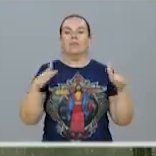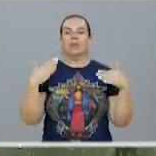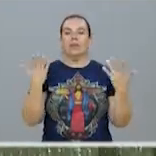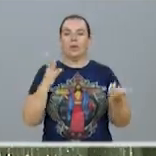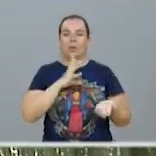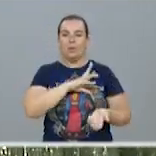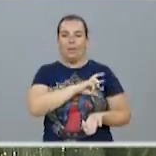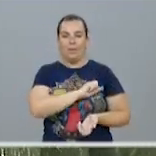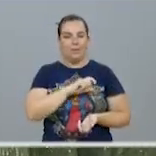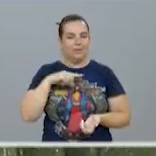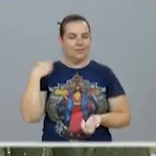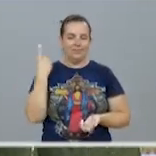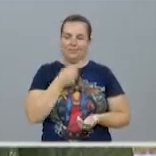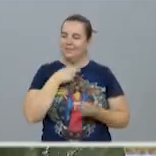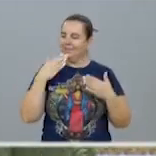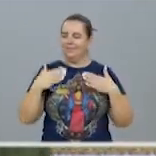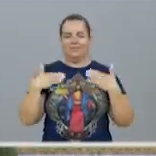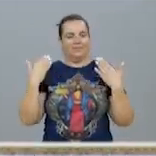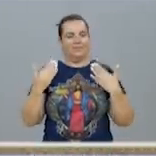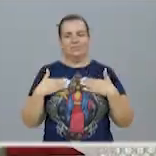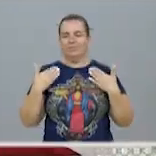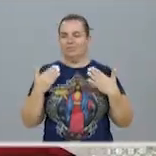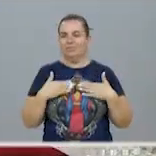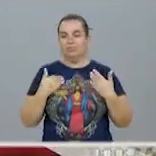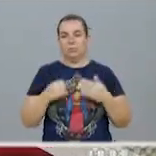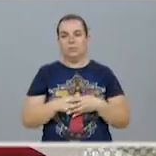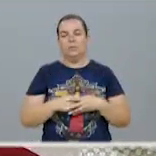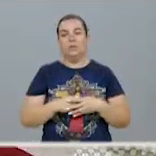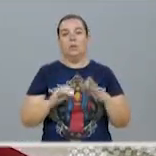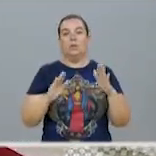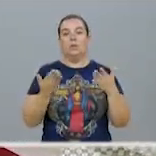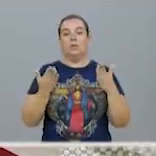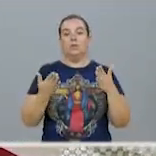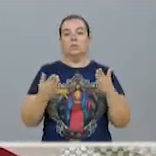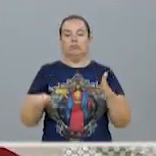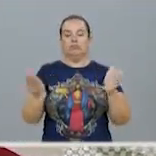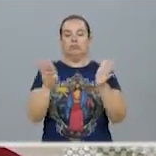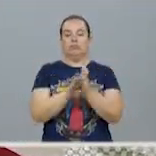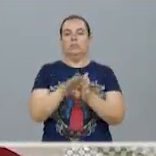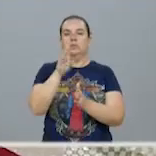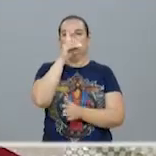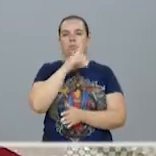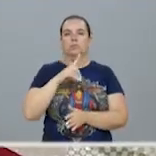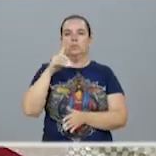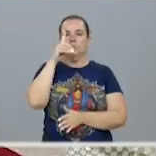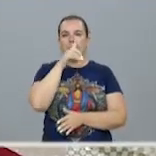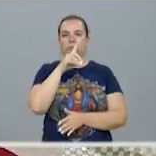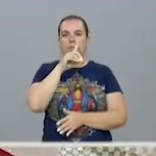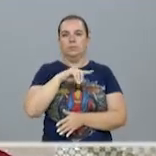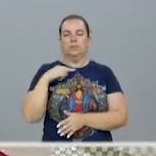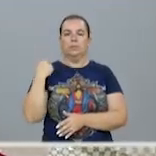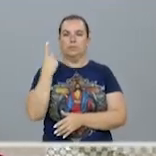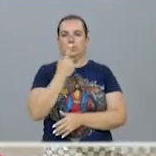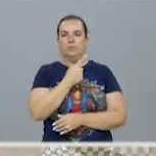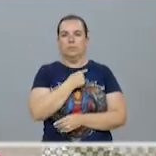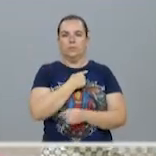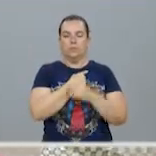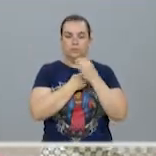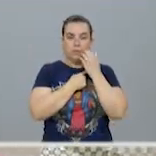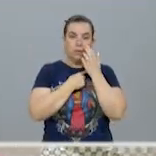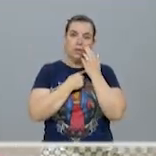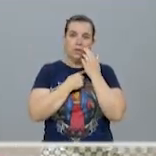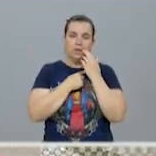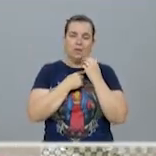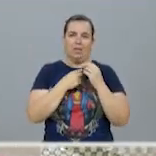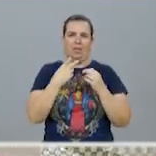alegra. Então quando chega no domingo, a gente não vai para a missa empurrado, no chicote